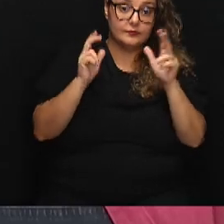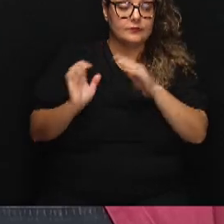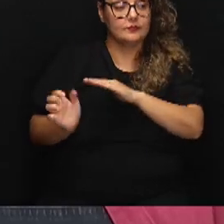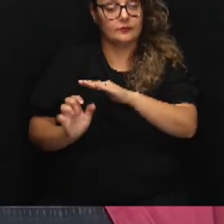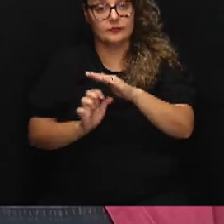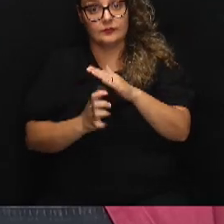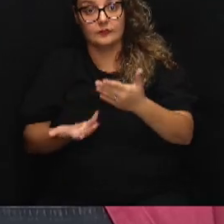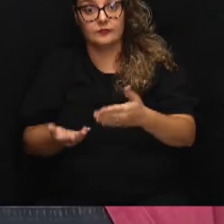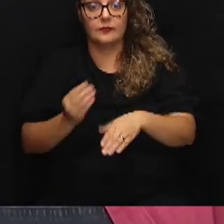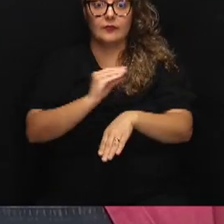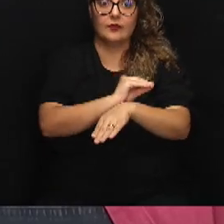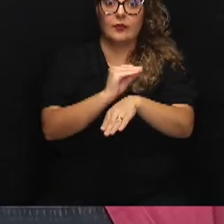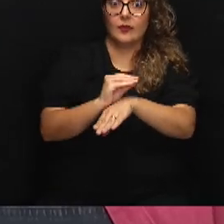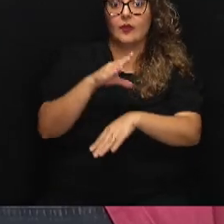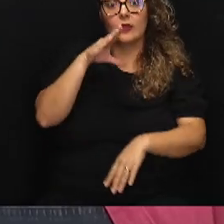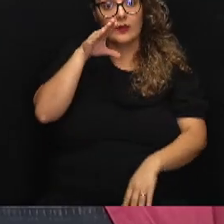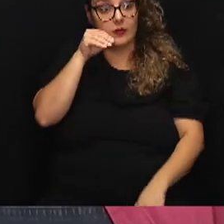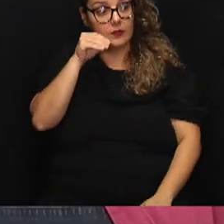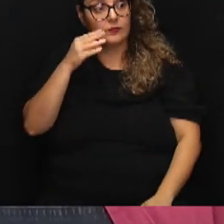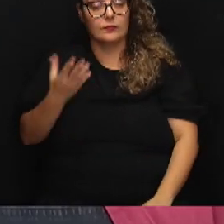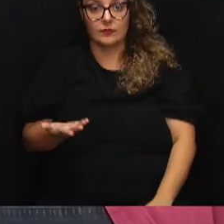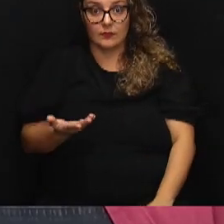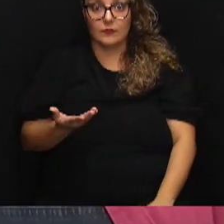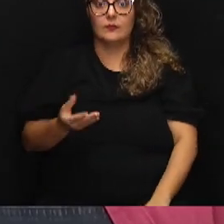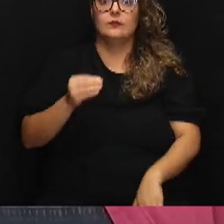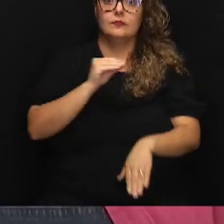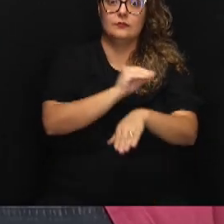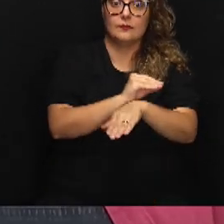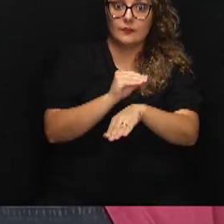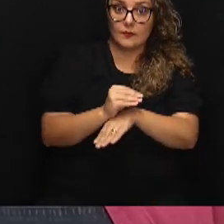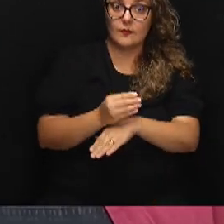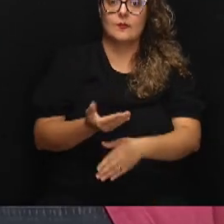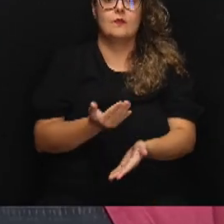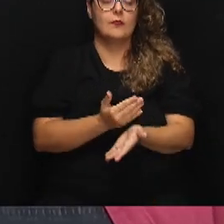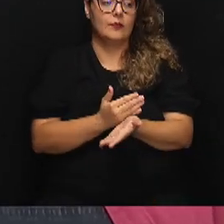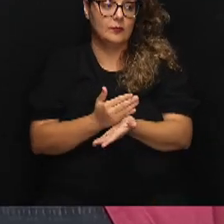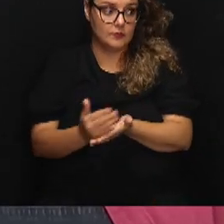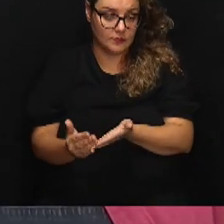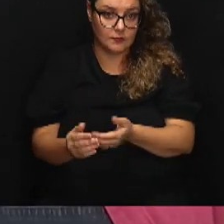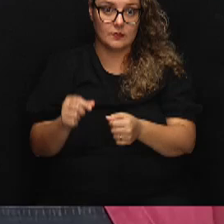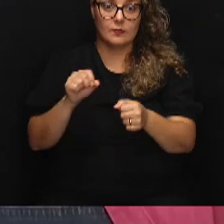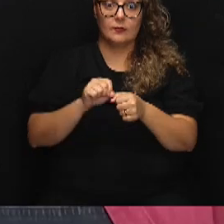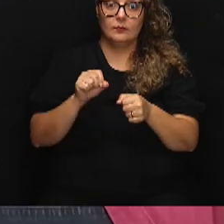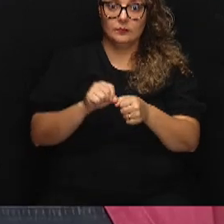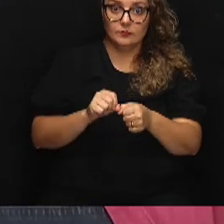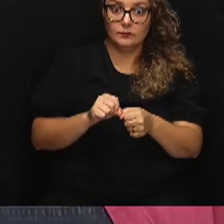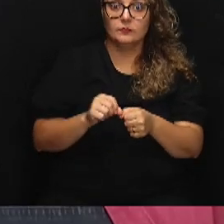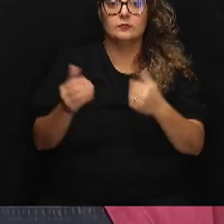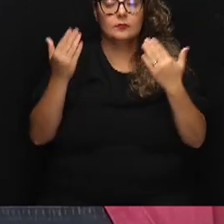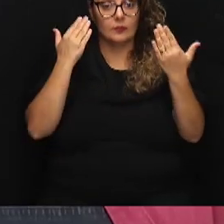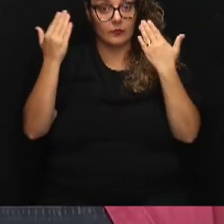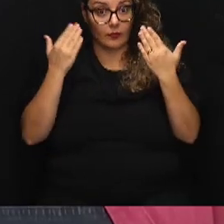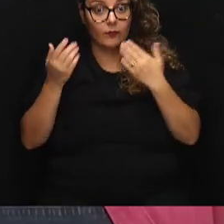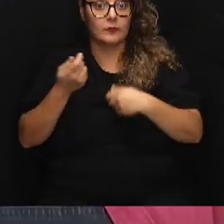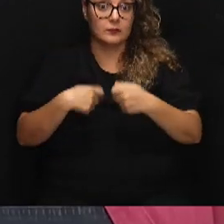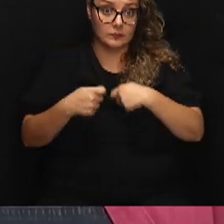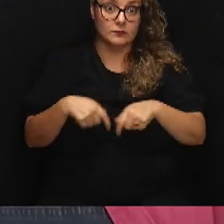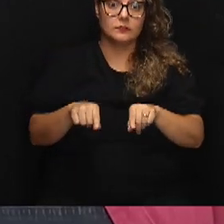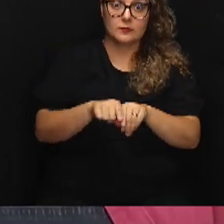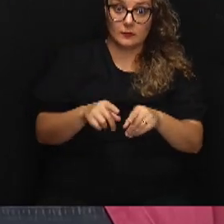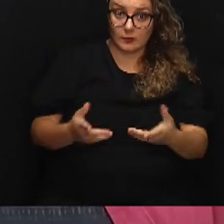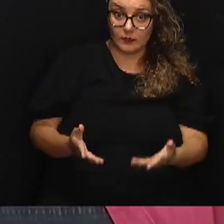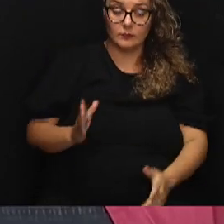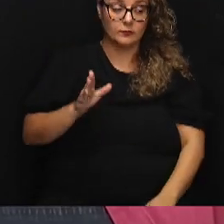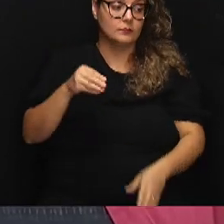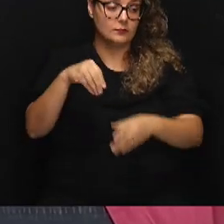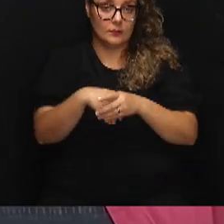vamos cuidar dos funcionários. Esse cuidado, a princípio, né, foi feito, né, pelos psicólogos, administradores também, que é quem já